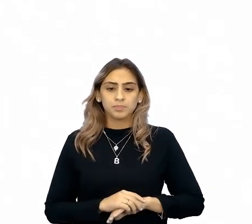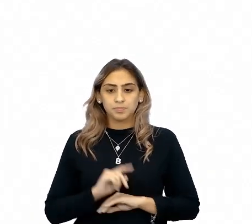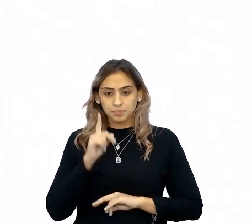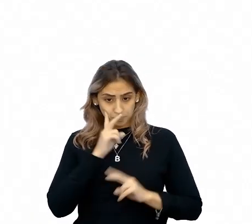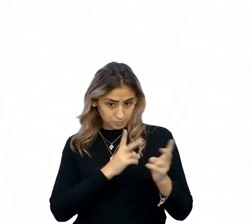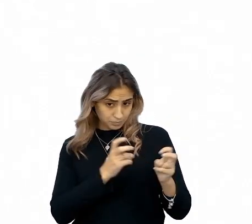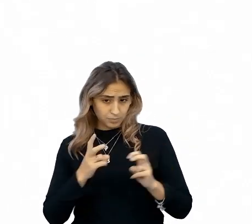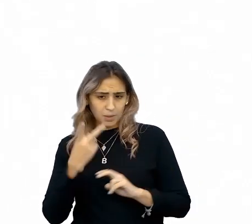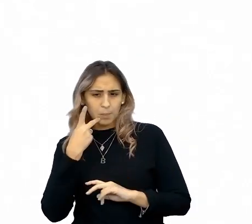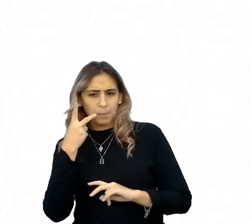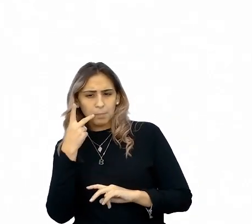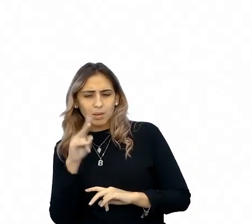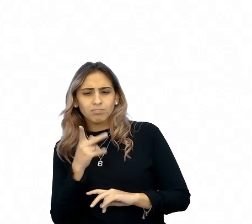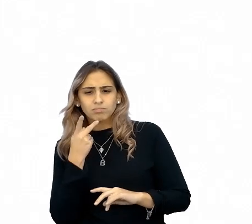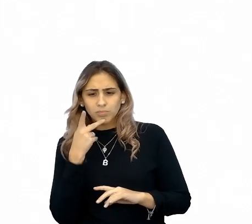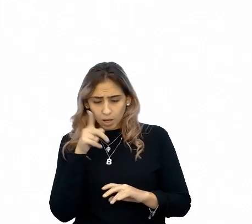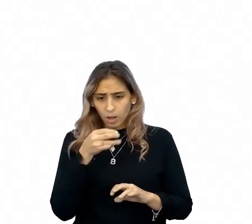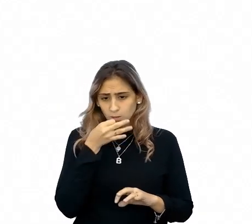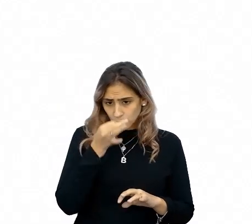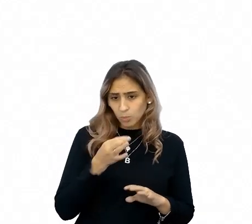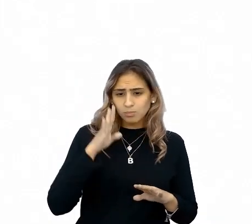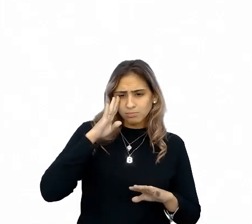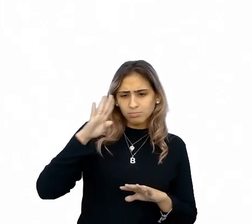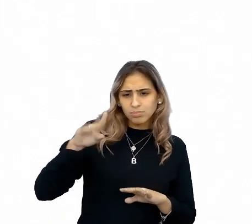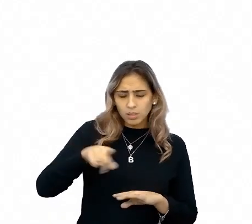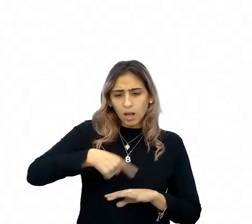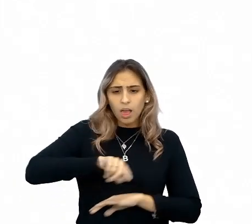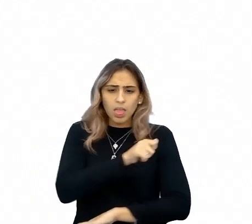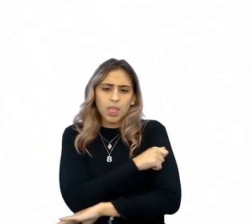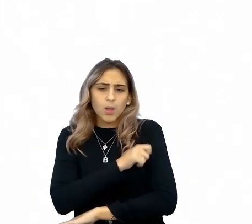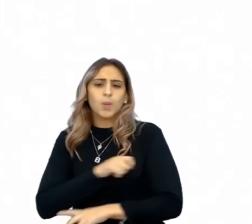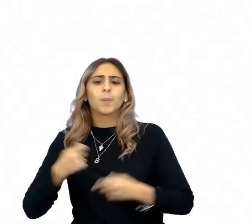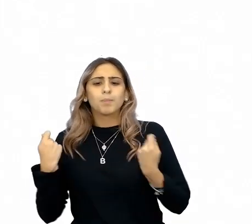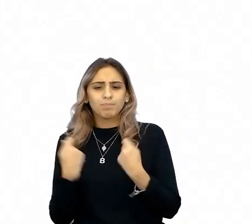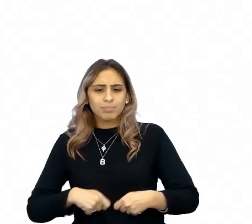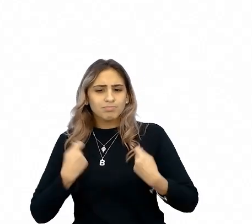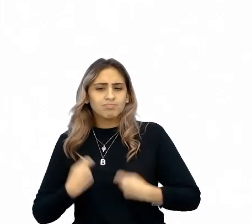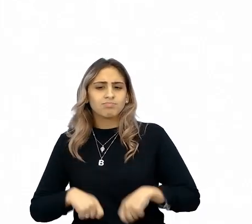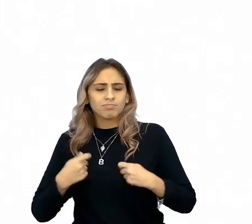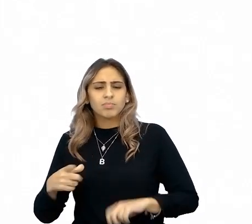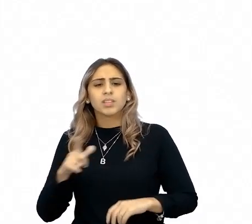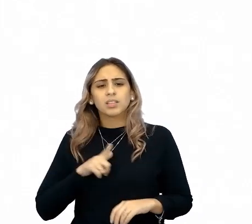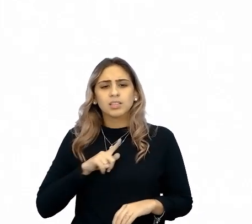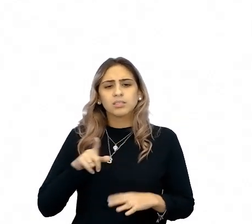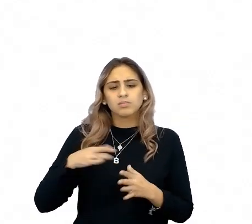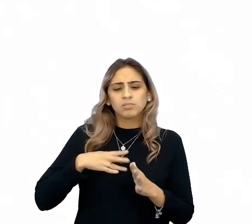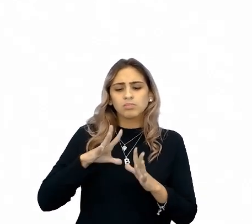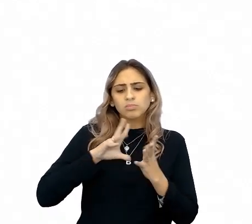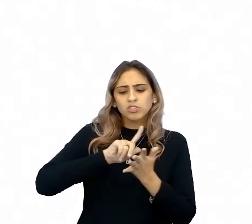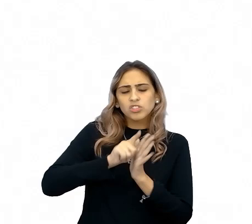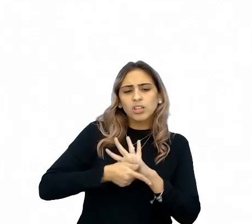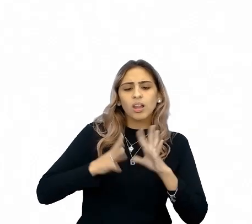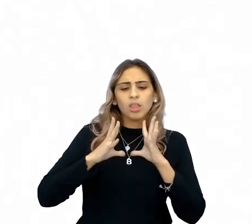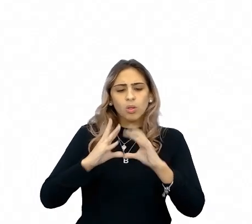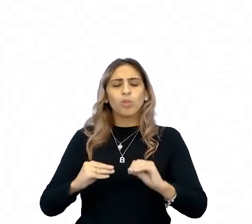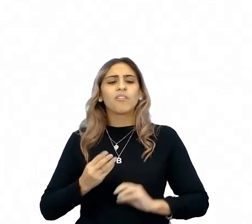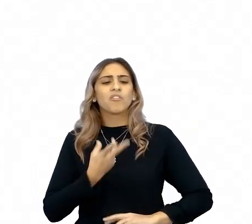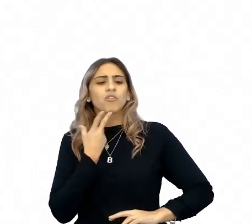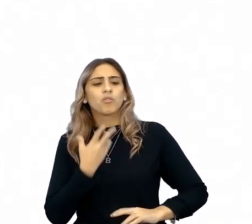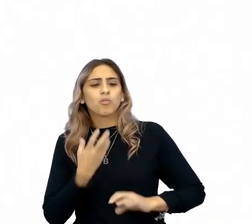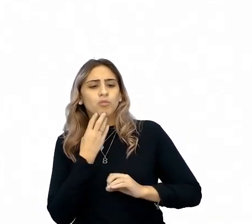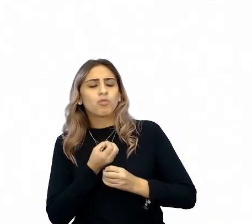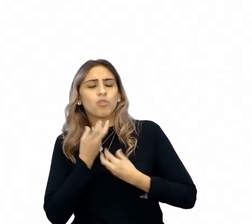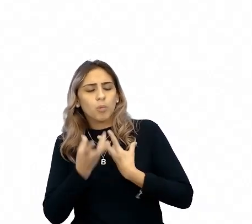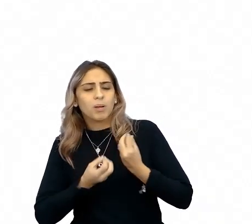para informar o assunto principal, os estudantes terão de ter generalizado as informações do